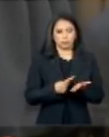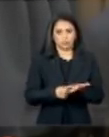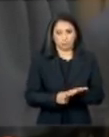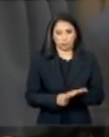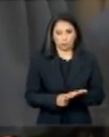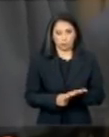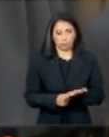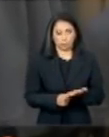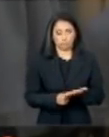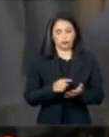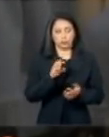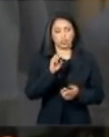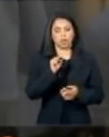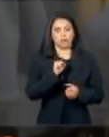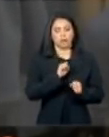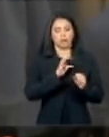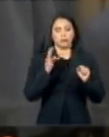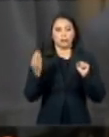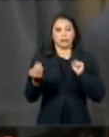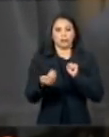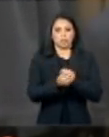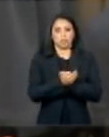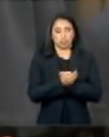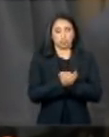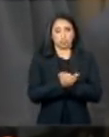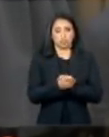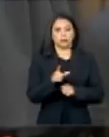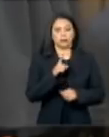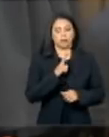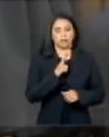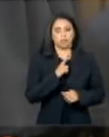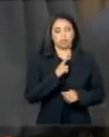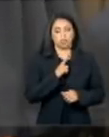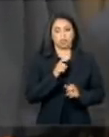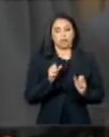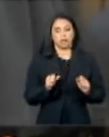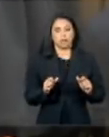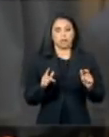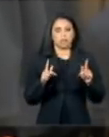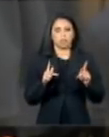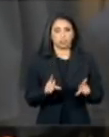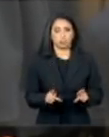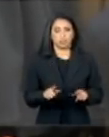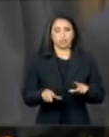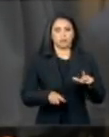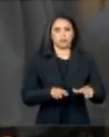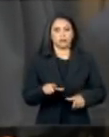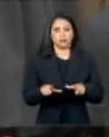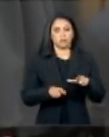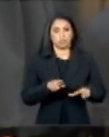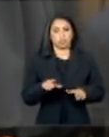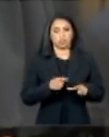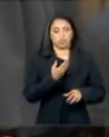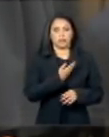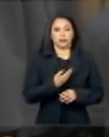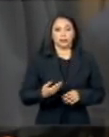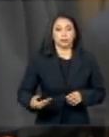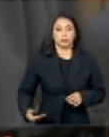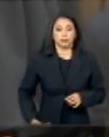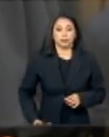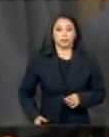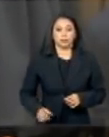superior tribunal de justiça onde ficou fechado que a aposentadoria de servidores públicos não é ato complexo pois não se